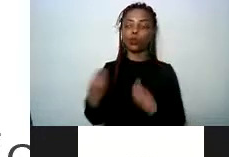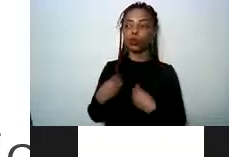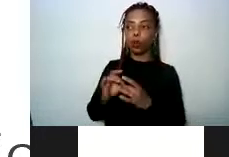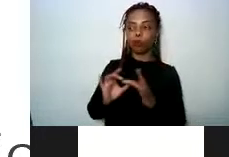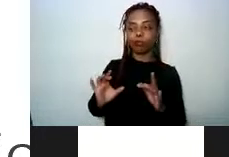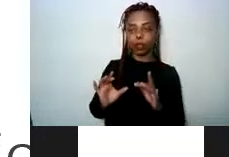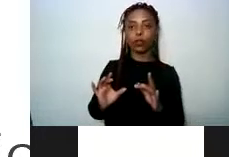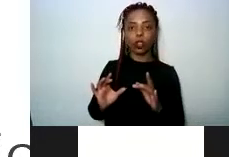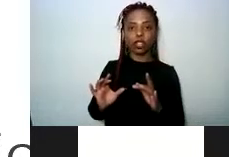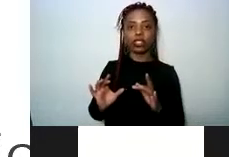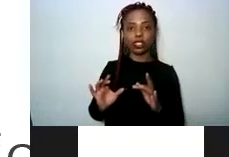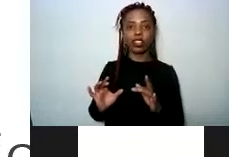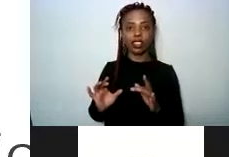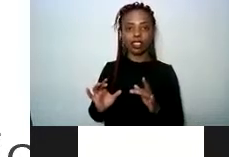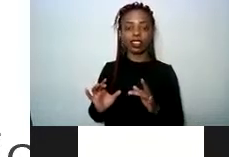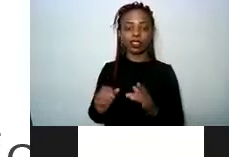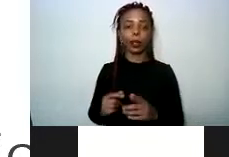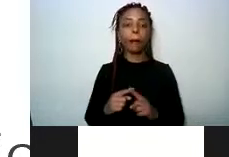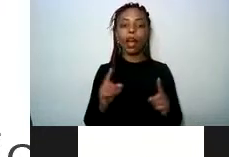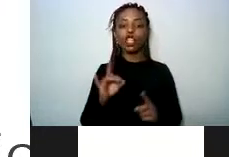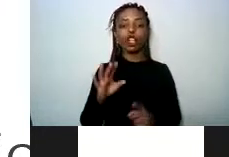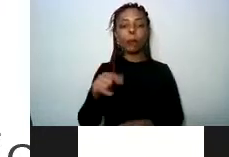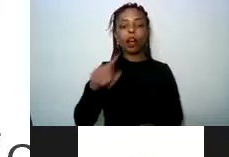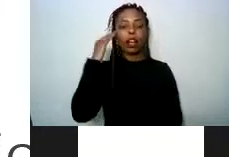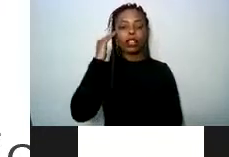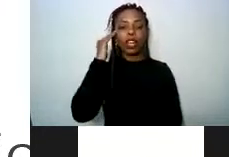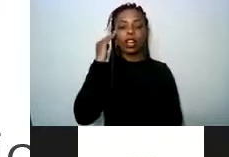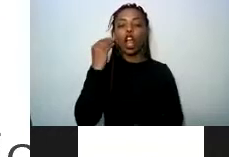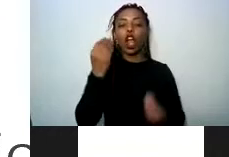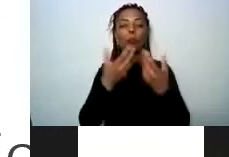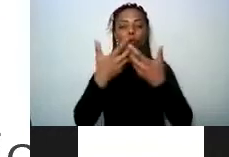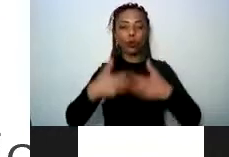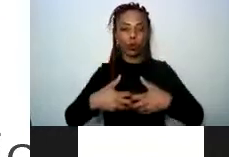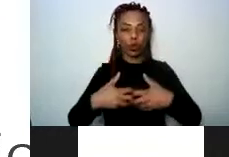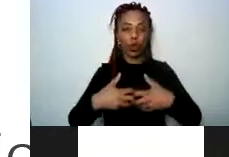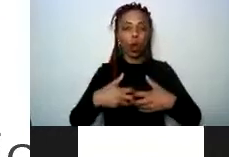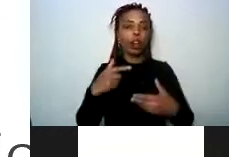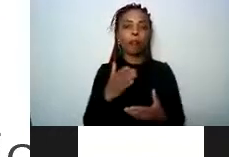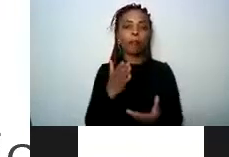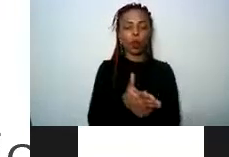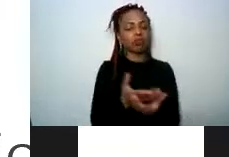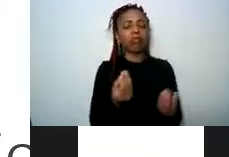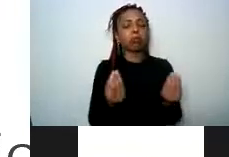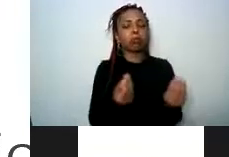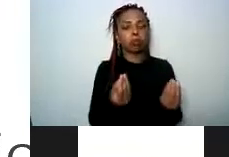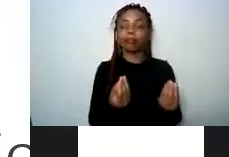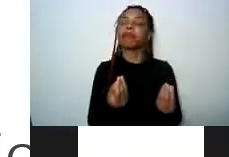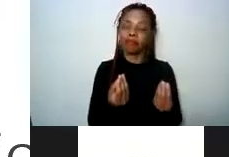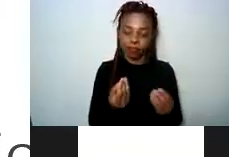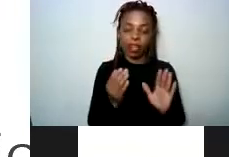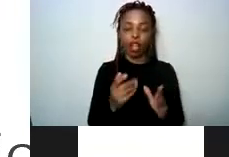autorização dos próprios órgãos, mas só para entender mais ou menos como funcionam esses processos. Então, esse